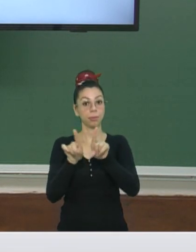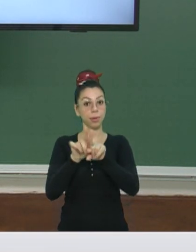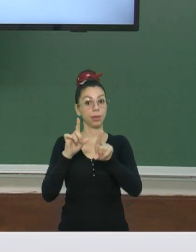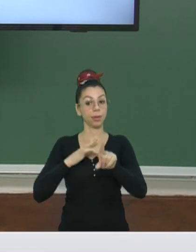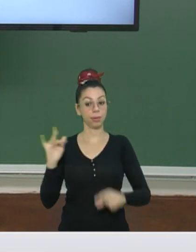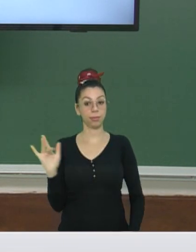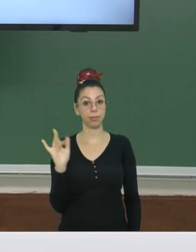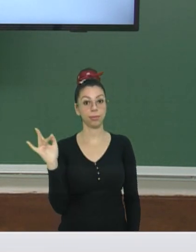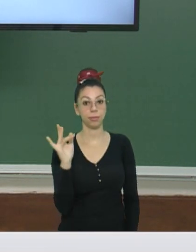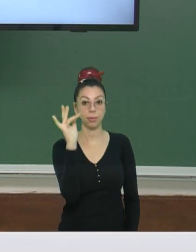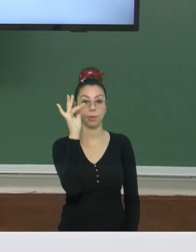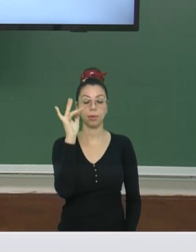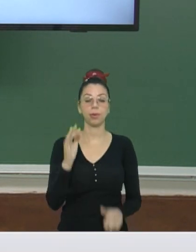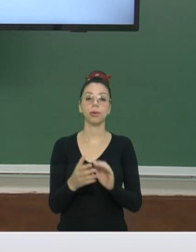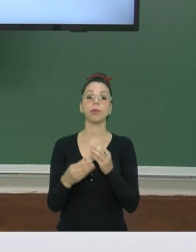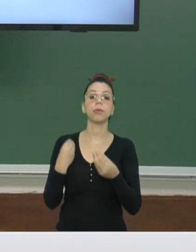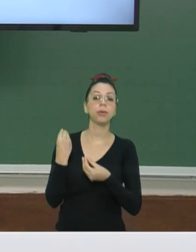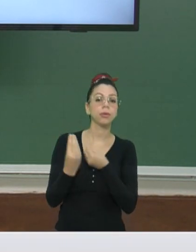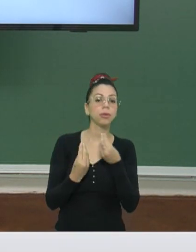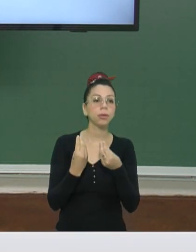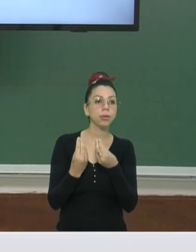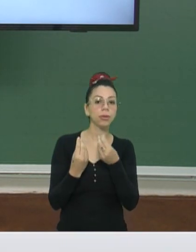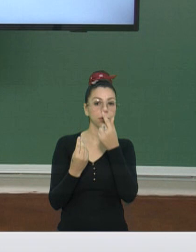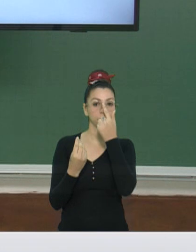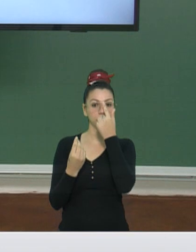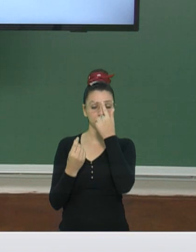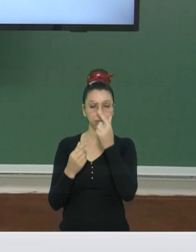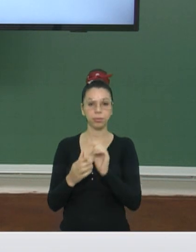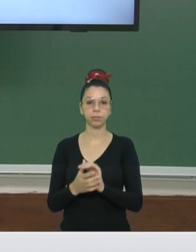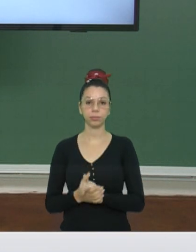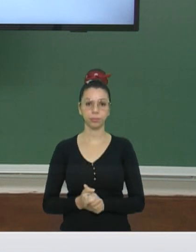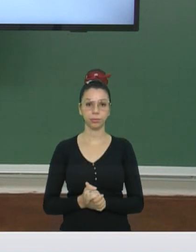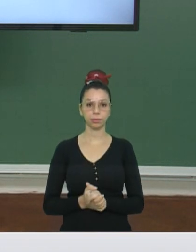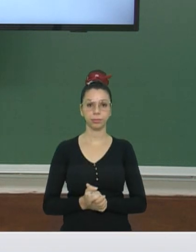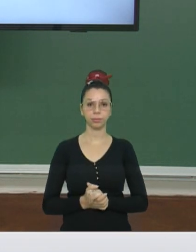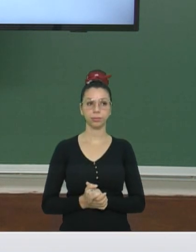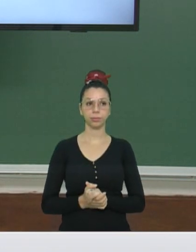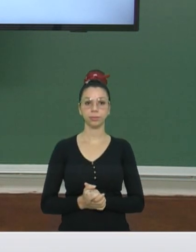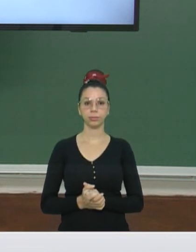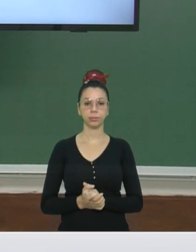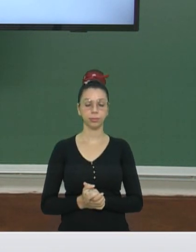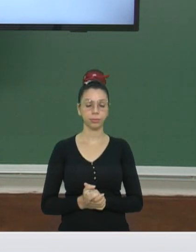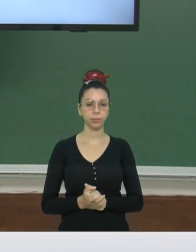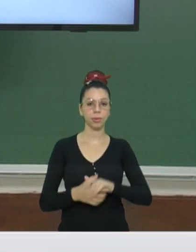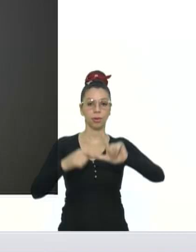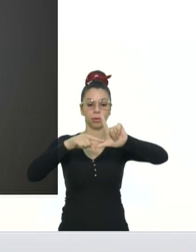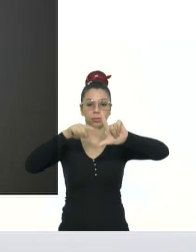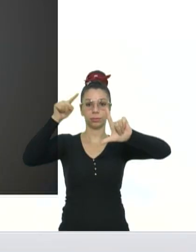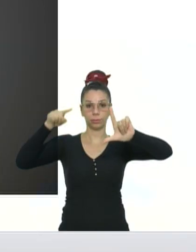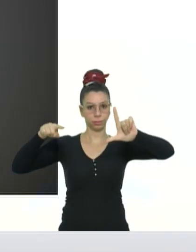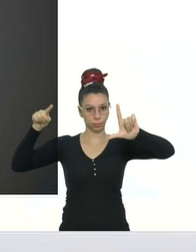ver o quanto que isso incide? Pois olha aqui, pessoal. Um gráfico.